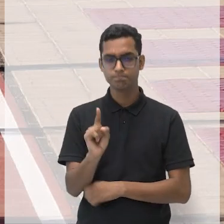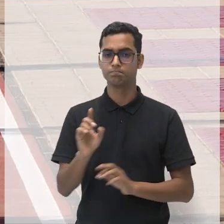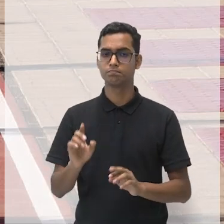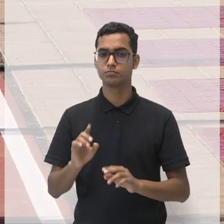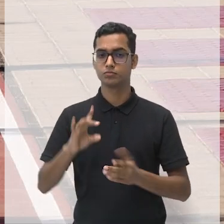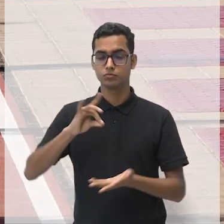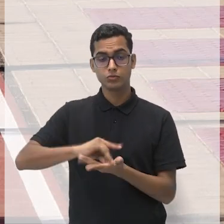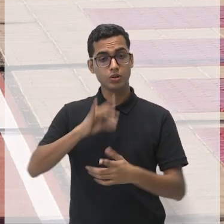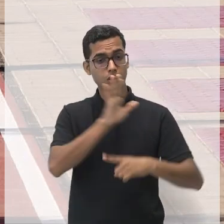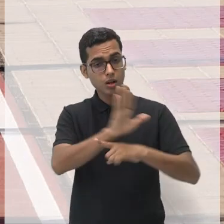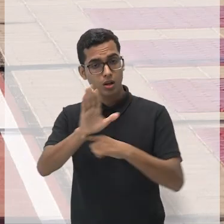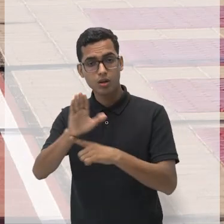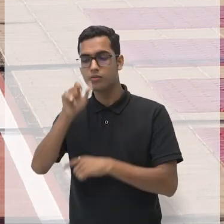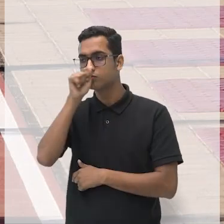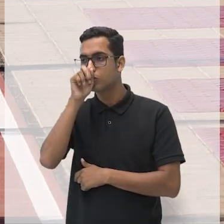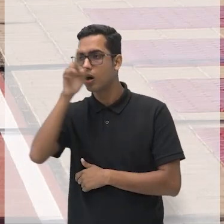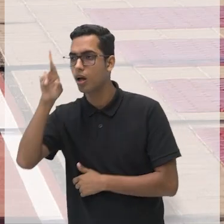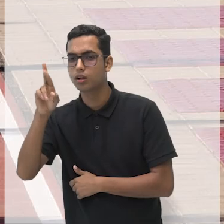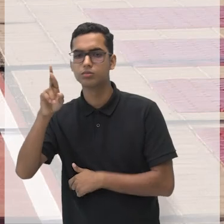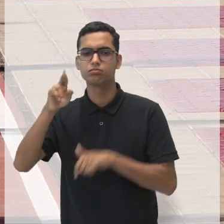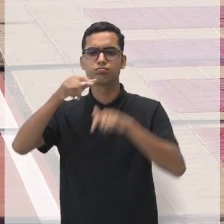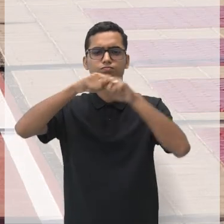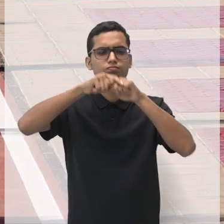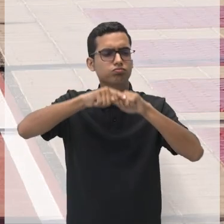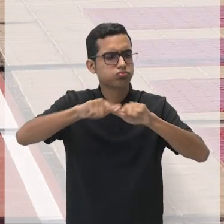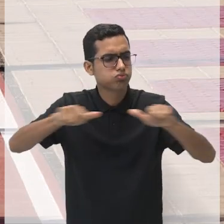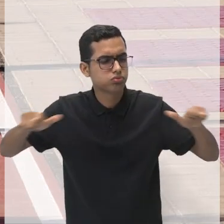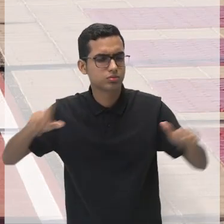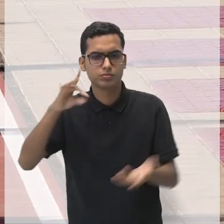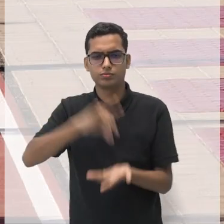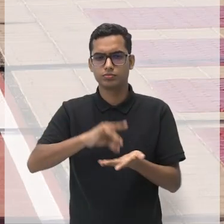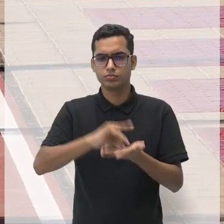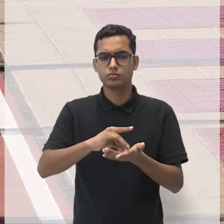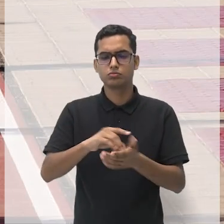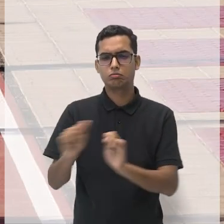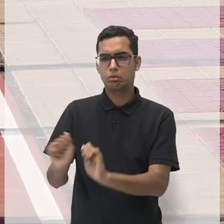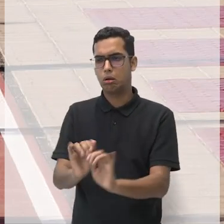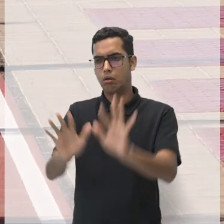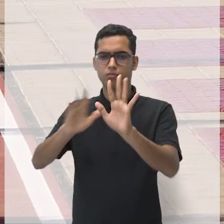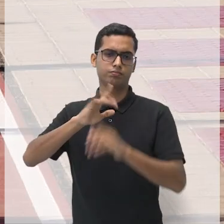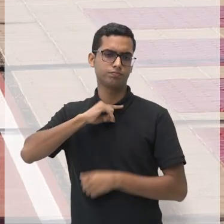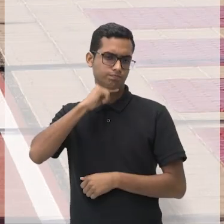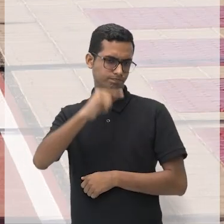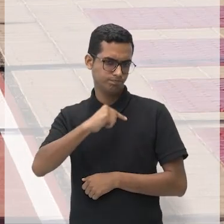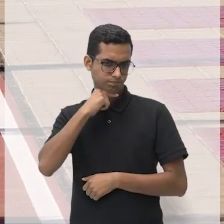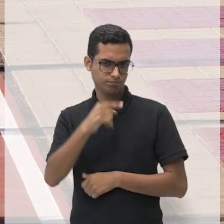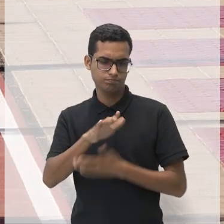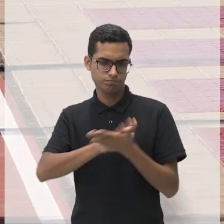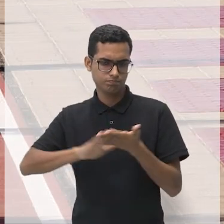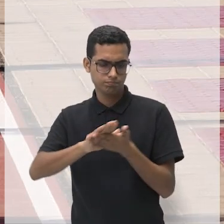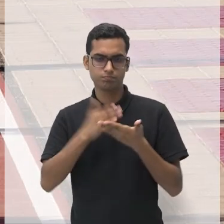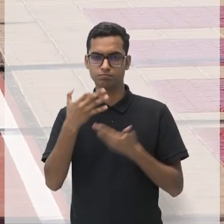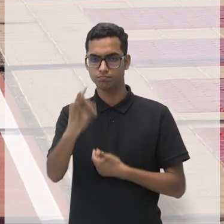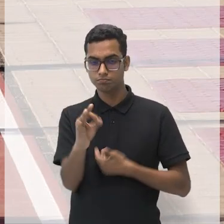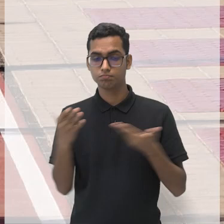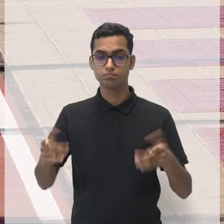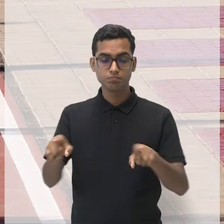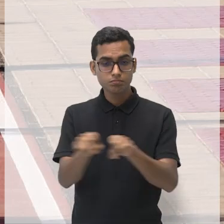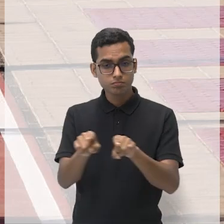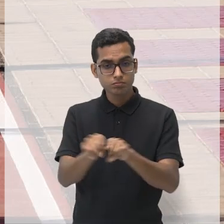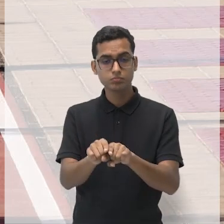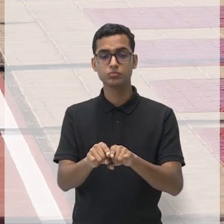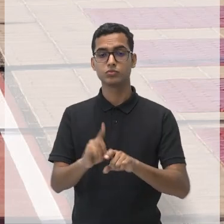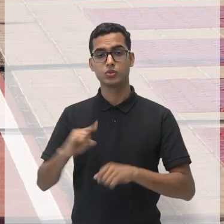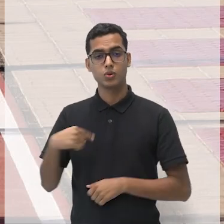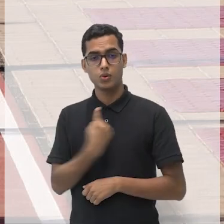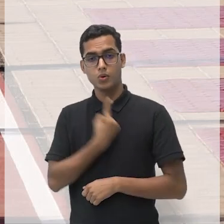ela ajuda a manter o ar mais limpo, porque a gente não está emitindo nenhum gás, né? E aí, o que acontece? Ao mesmo tempo